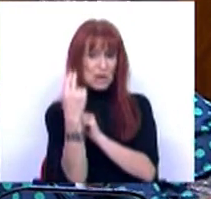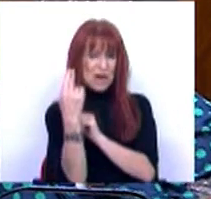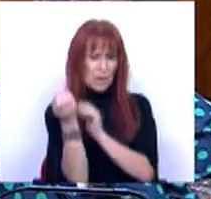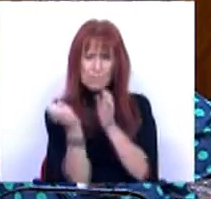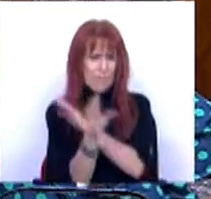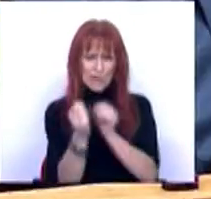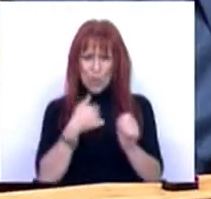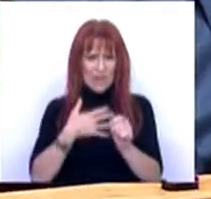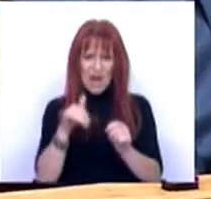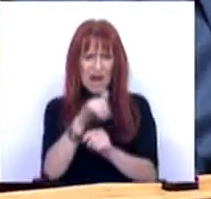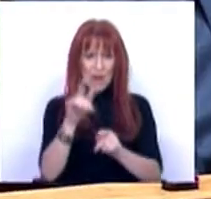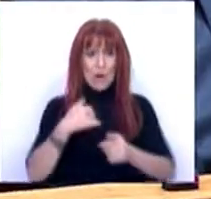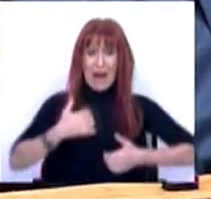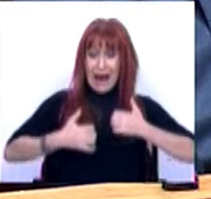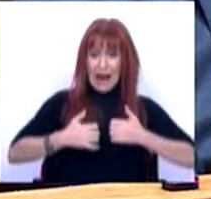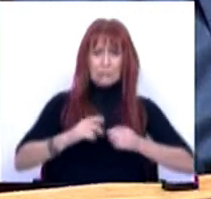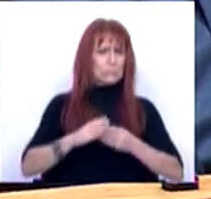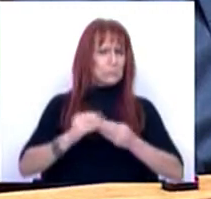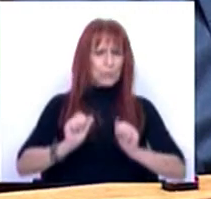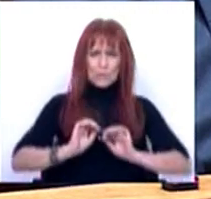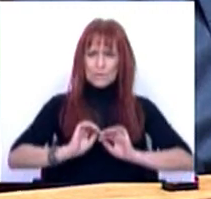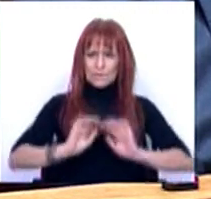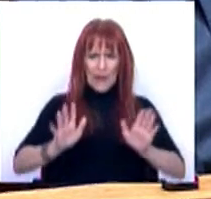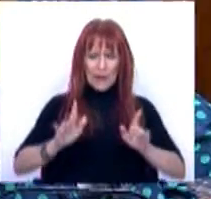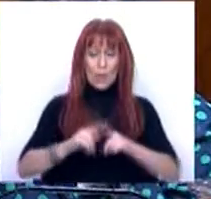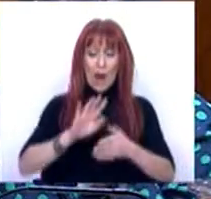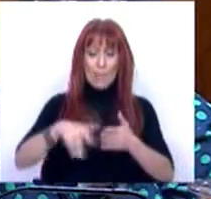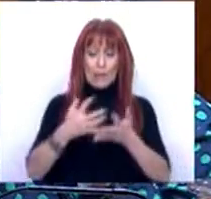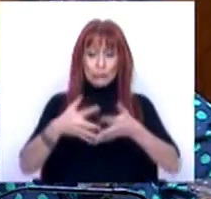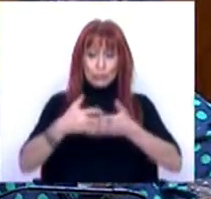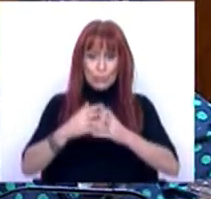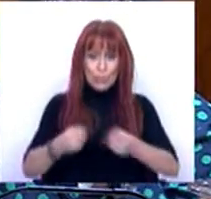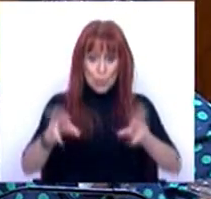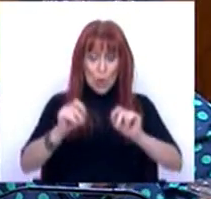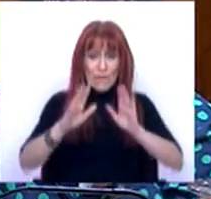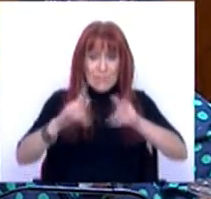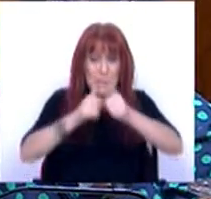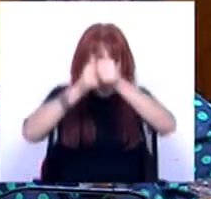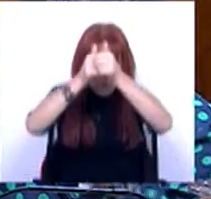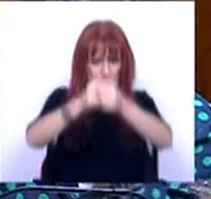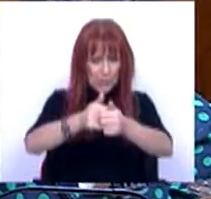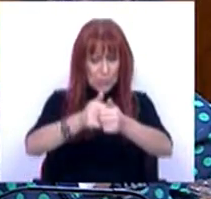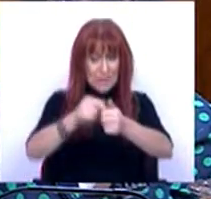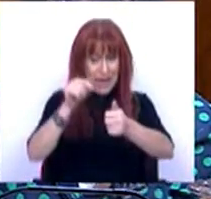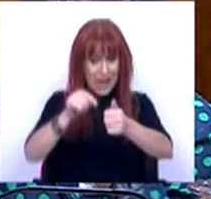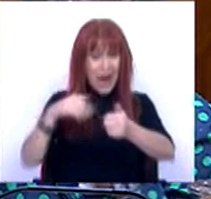na companhia aérea. Essa inquietação está resolvida. Há um plano de reestruturação que tem que ser cumprido.